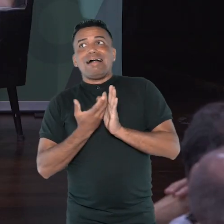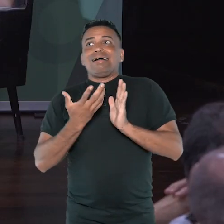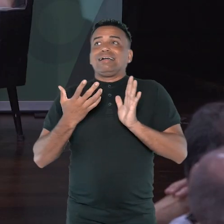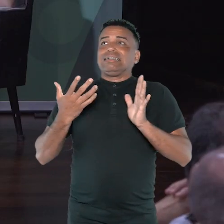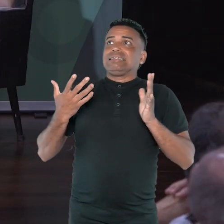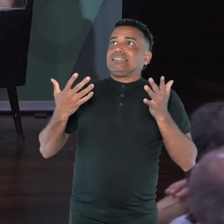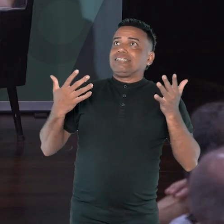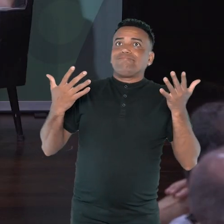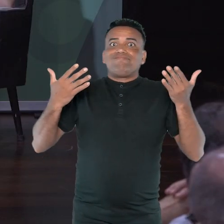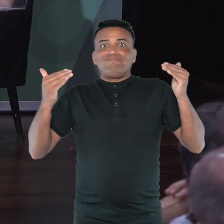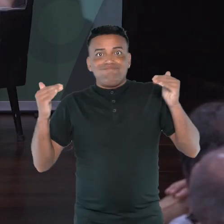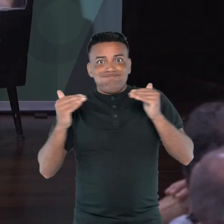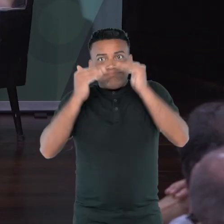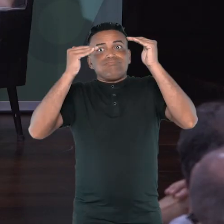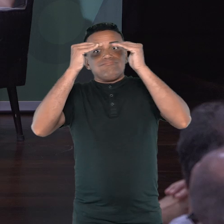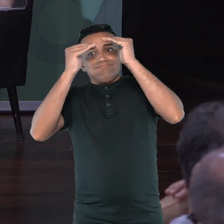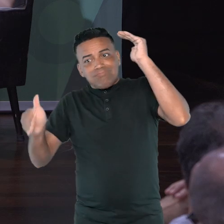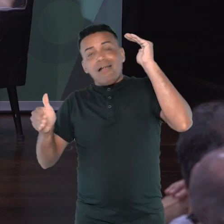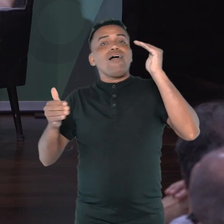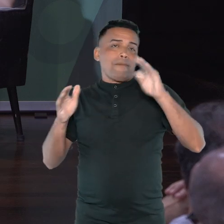desencontro é o mais importante.